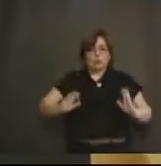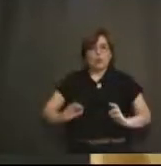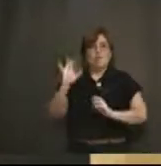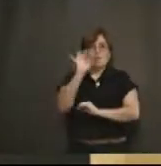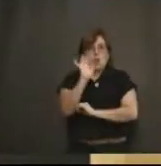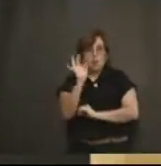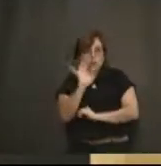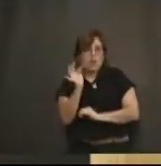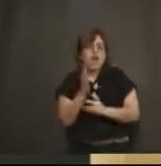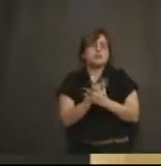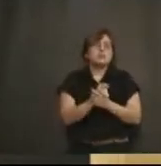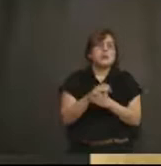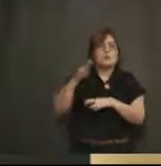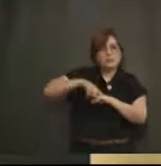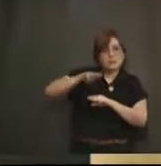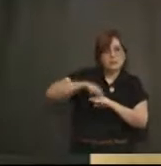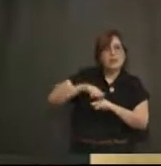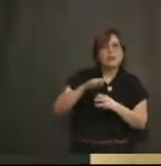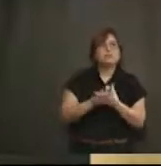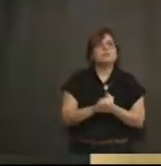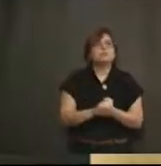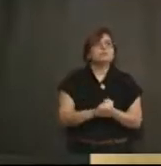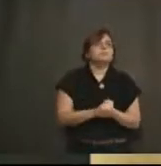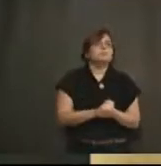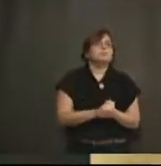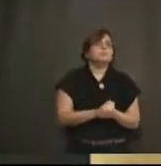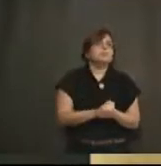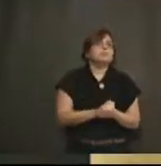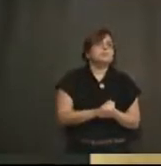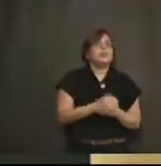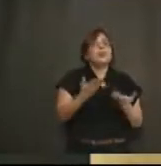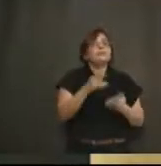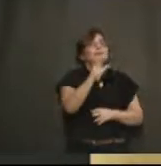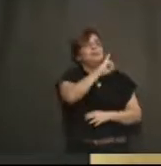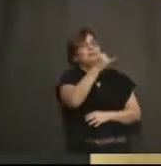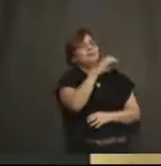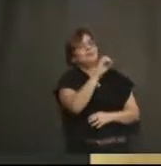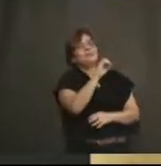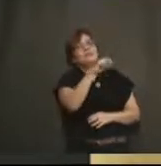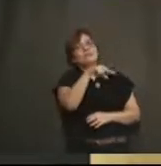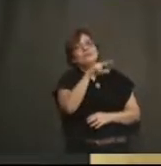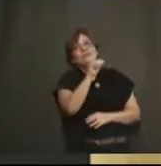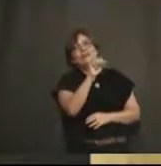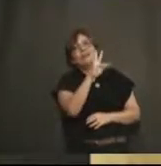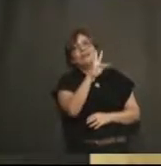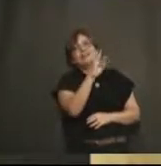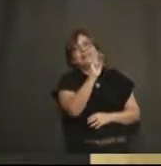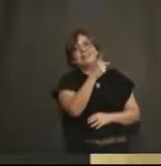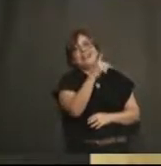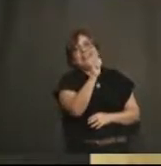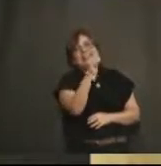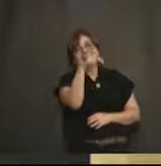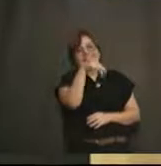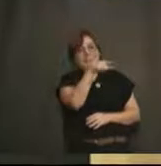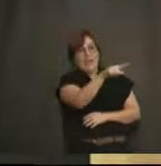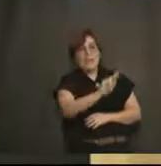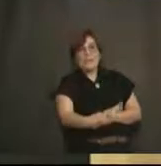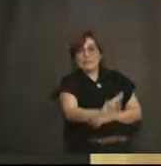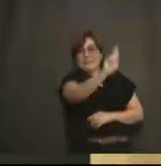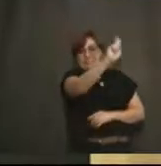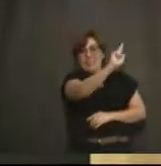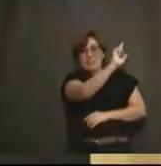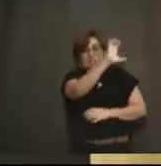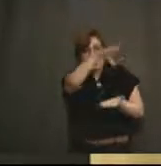Professor Jonathan. Não, o Jonathan é o nosso representante discente do Centro Acadêmico